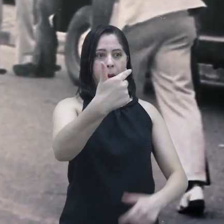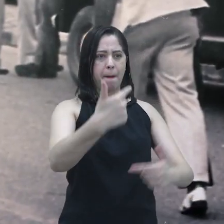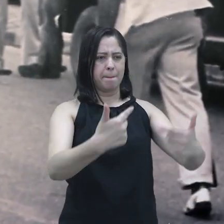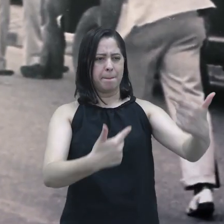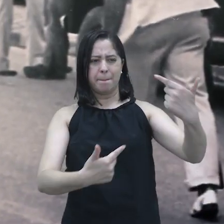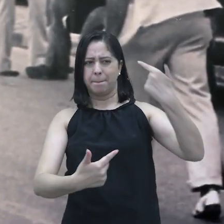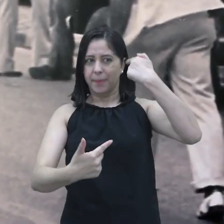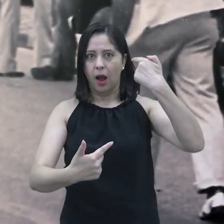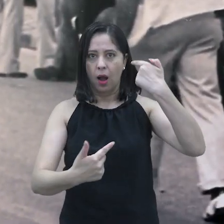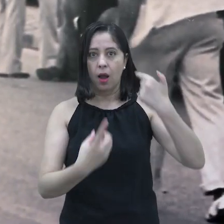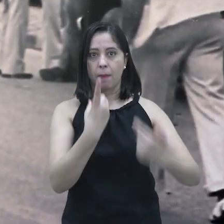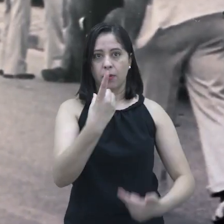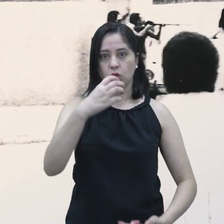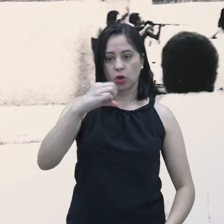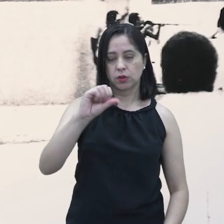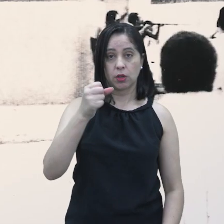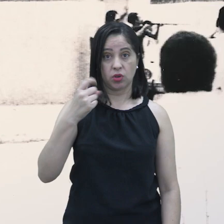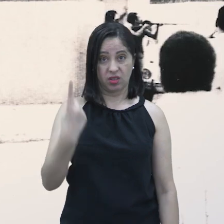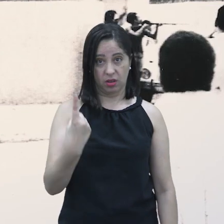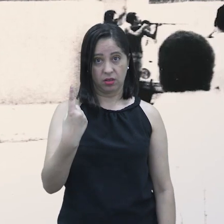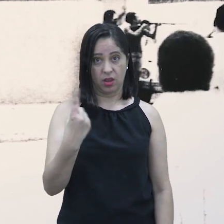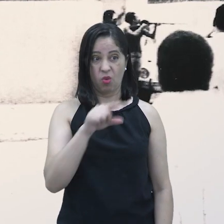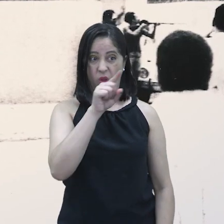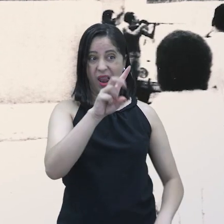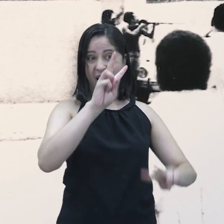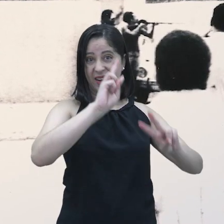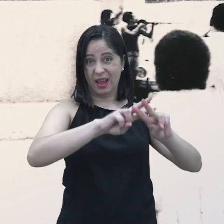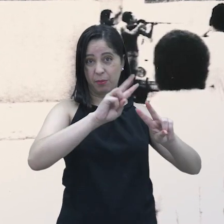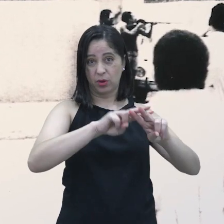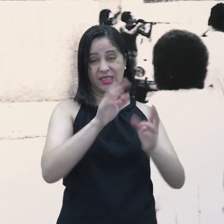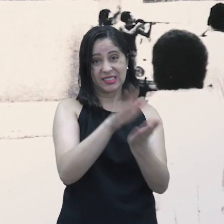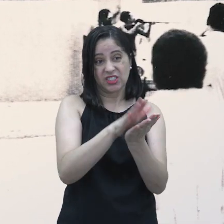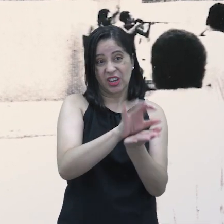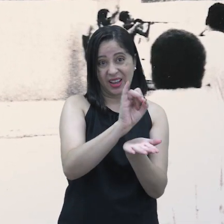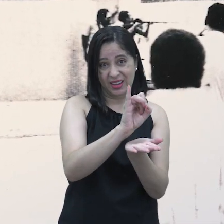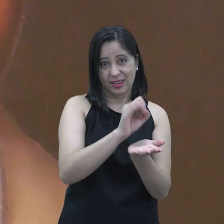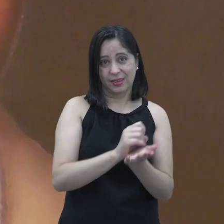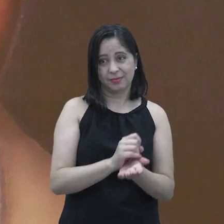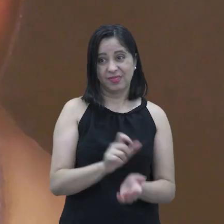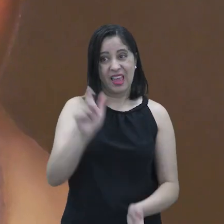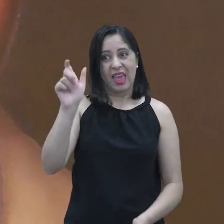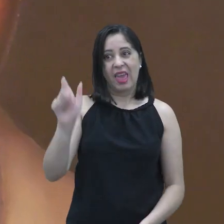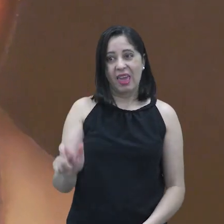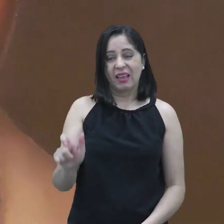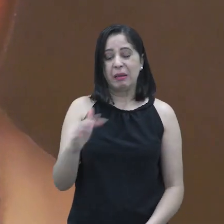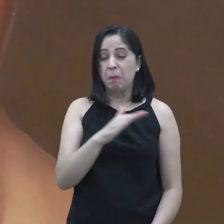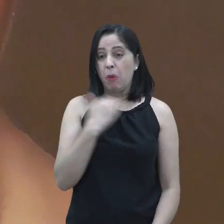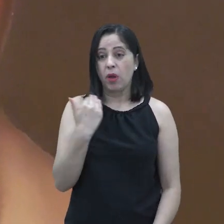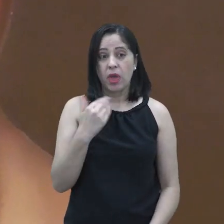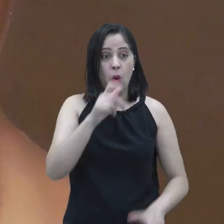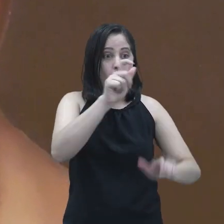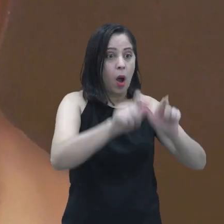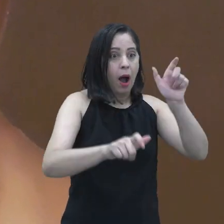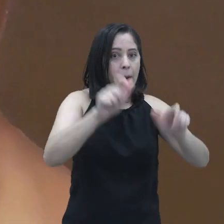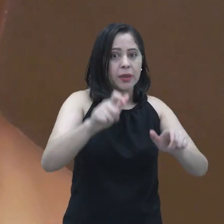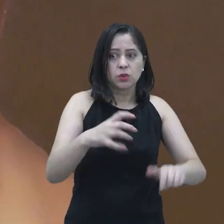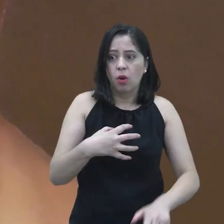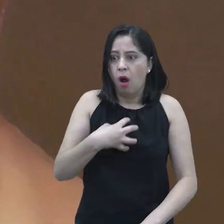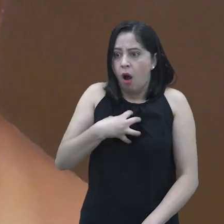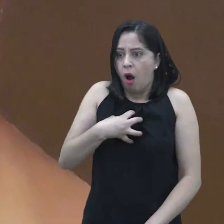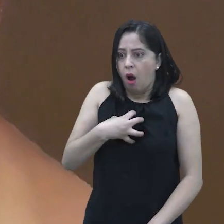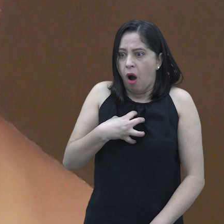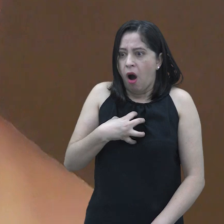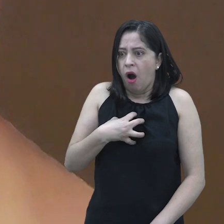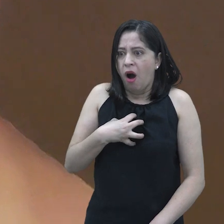em 1981, durante uma rebelião na cadeia pública de Jacareí. Sua morte causou comoção entre os amigos